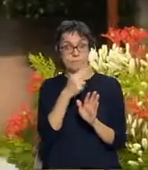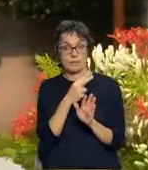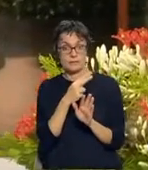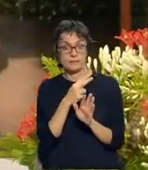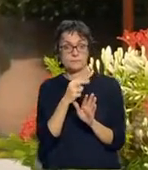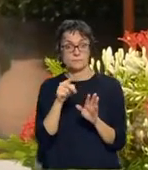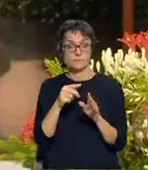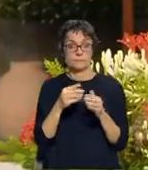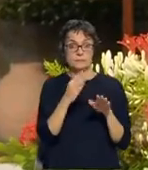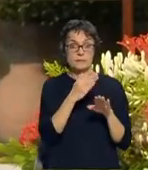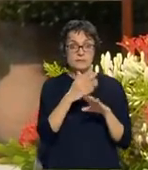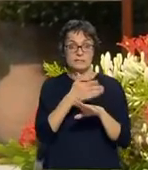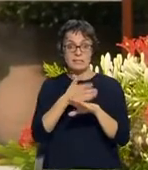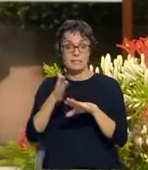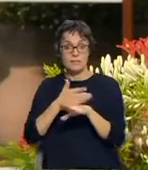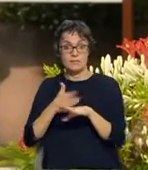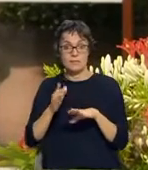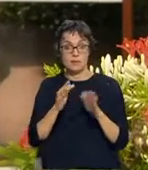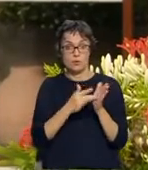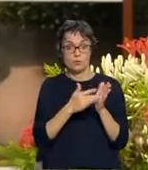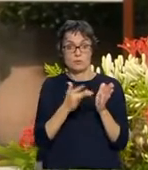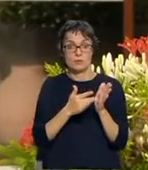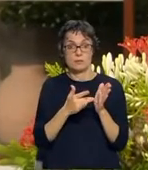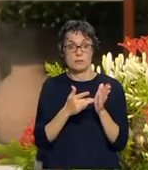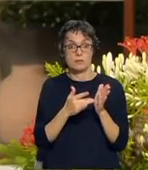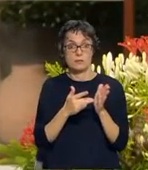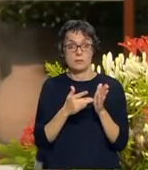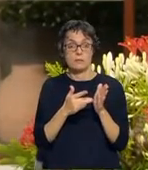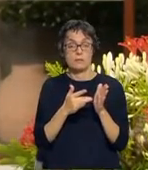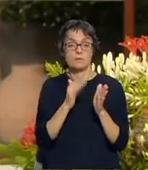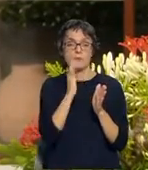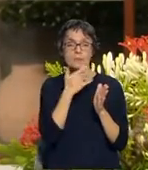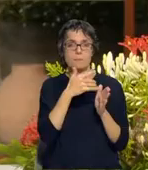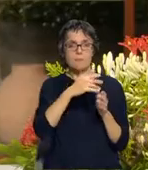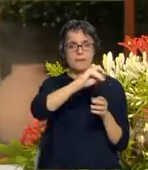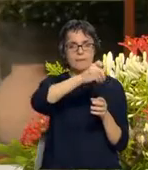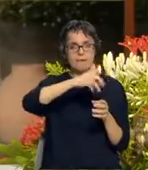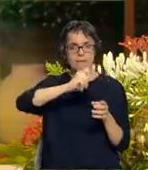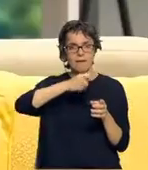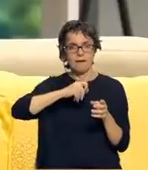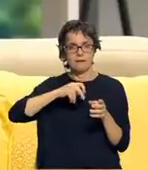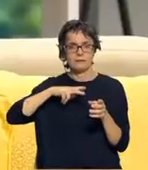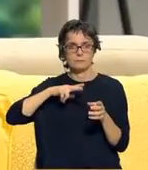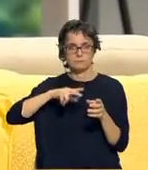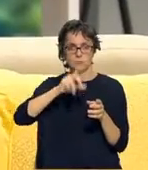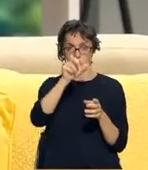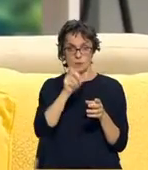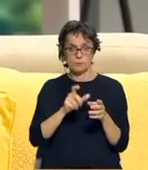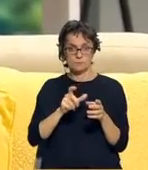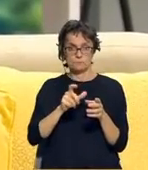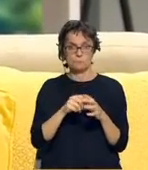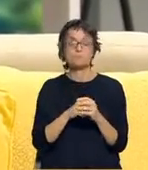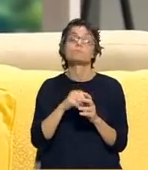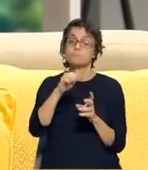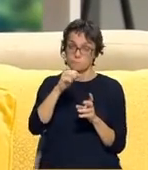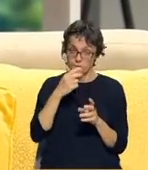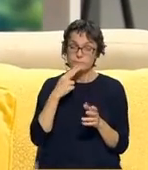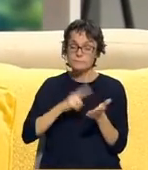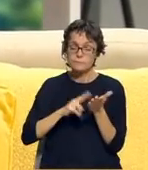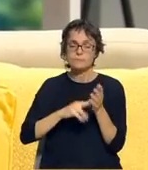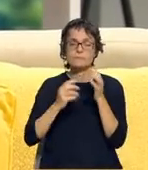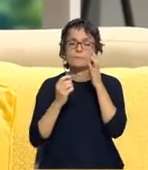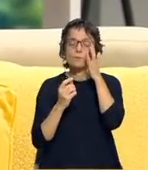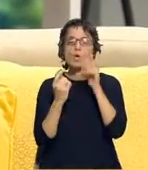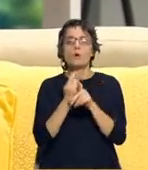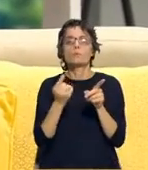estão divididos, e isso é muito interessante de facto, por zonas do país, é assim? Exatamente. Então como é que isso acontece? Porque nós temos uma participação de